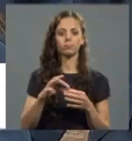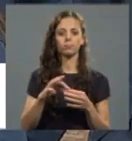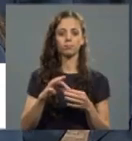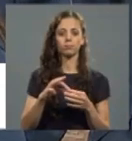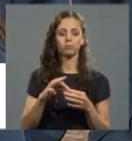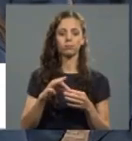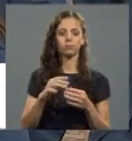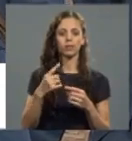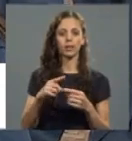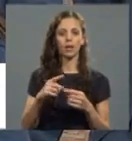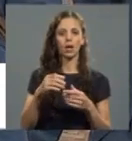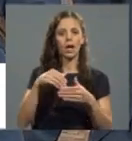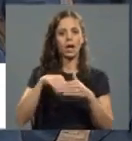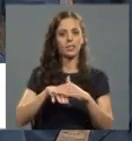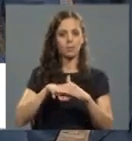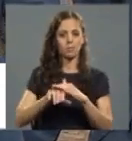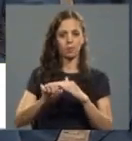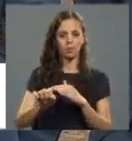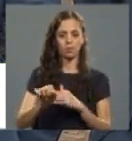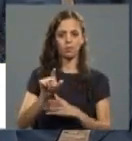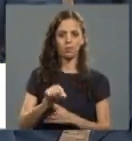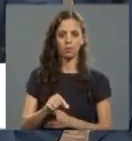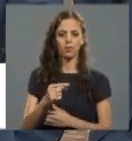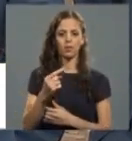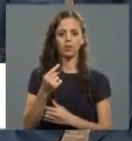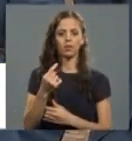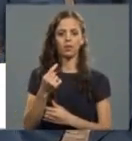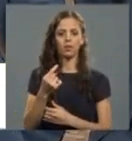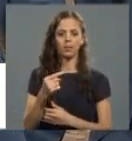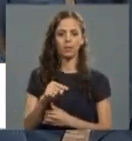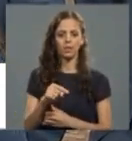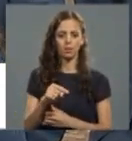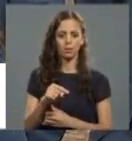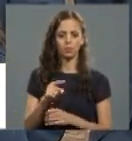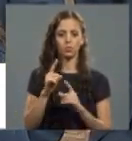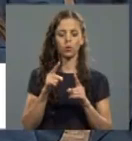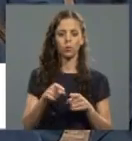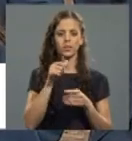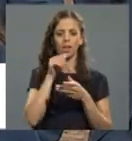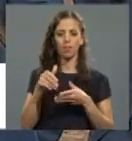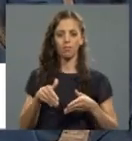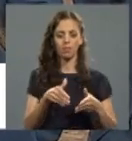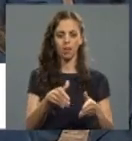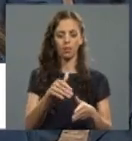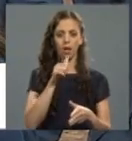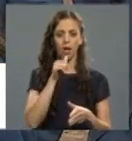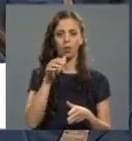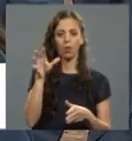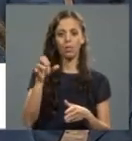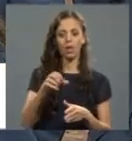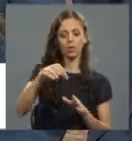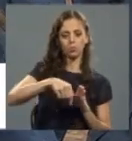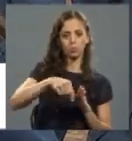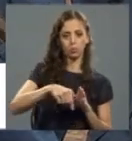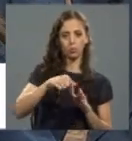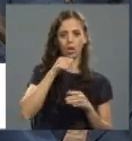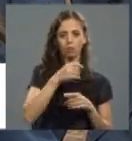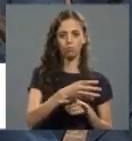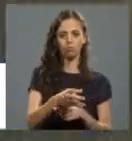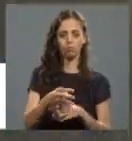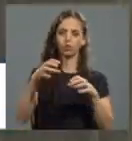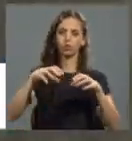de onde provém, onde temos o armazenamento e onde temos, onde começam as levadas, que trazem a água para sul, para o regadio, tem